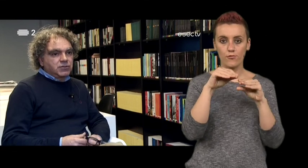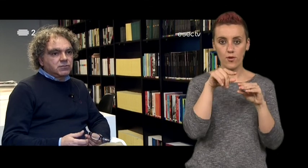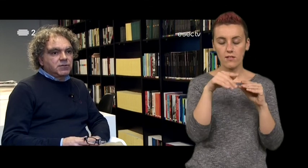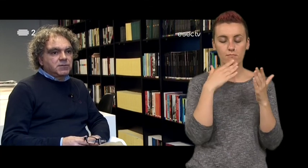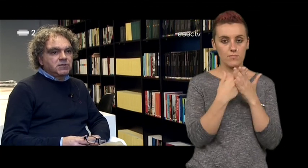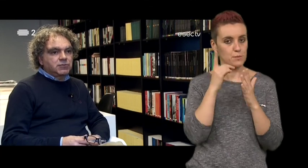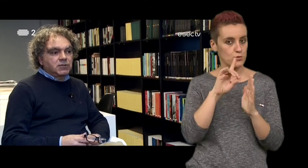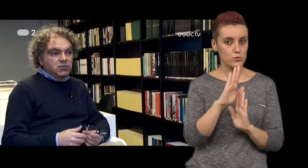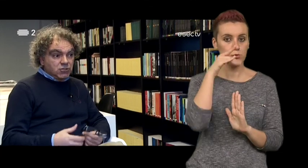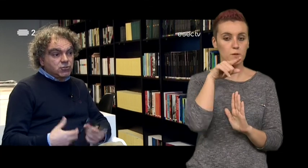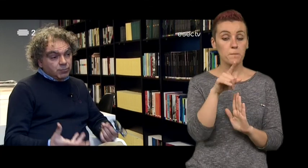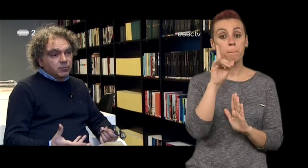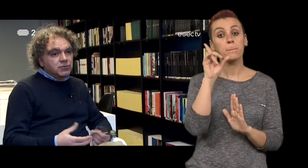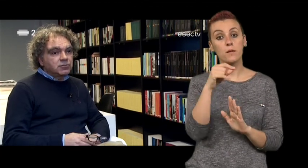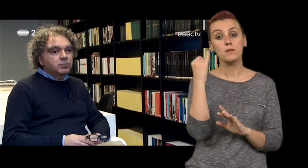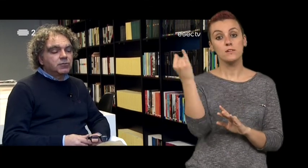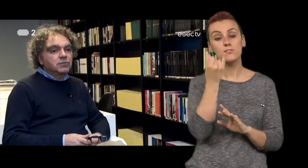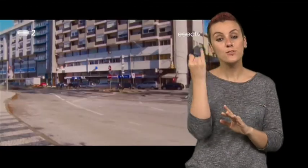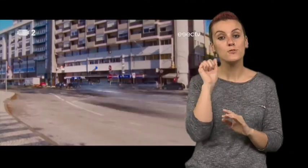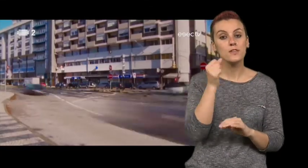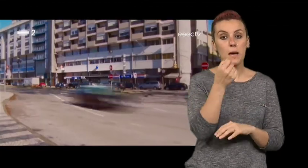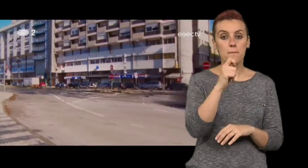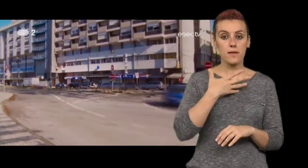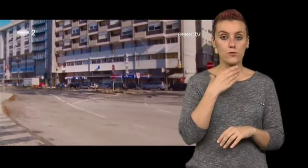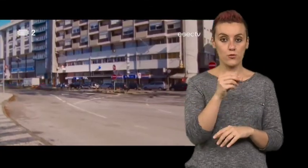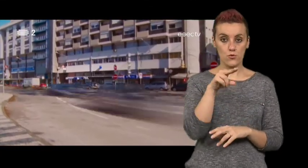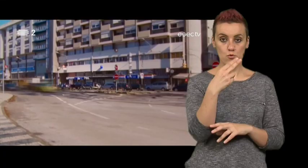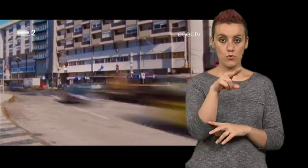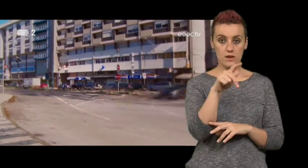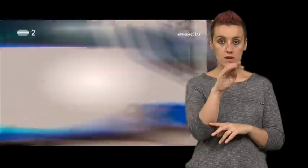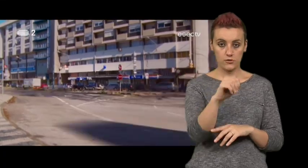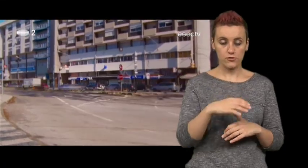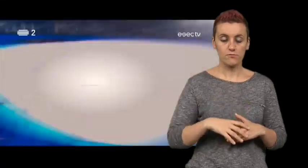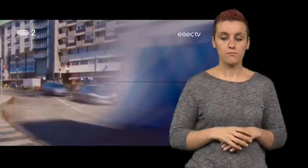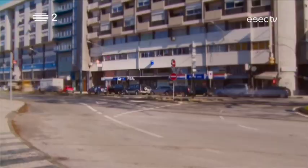com certeza uma das mais importantes. Isso e o próprio Instituto Pedro Nunes.